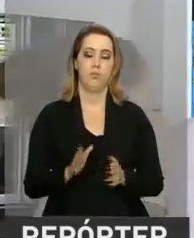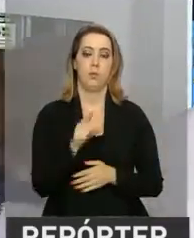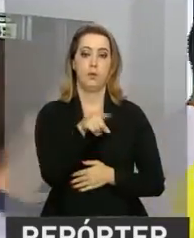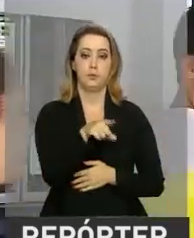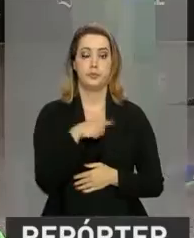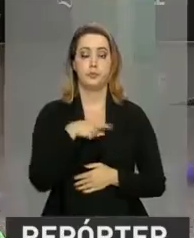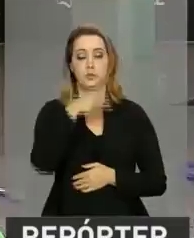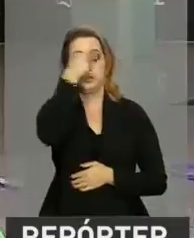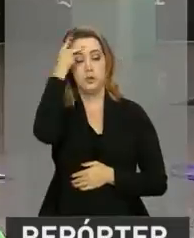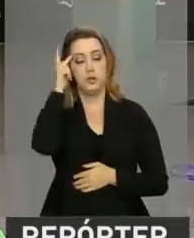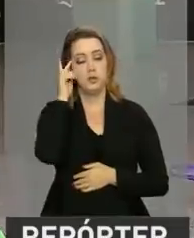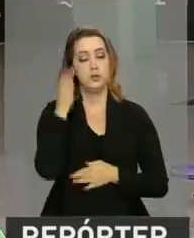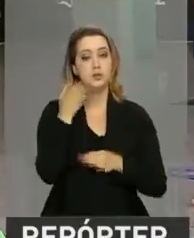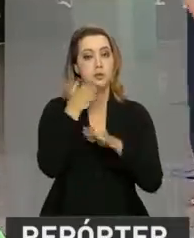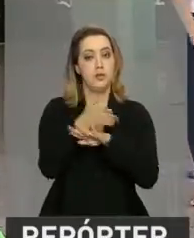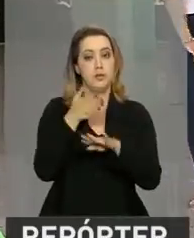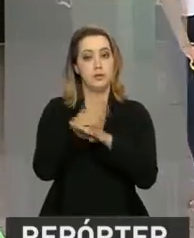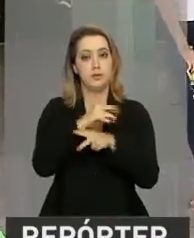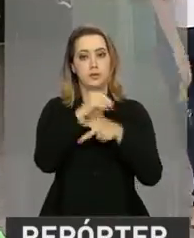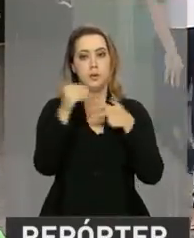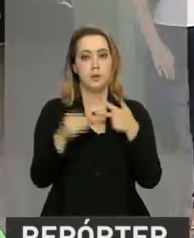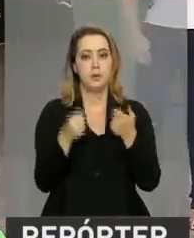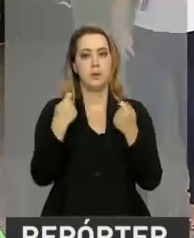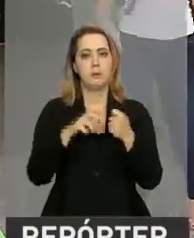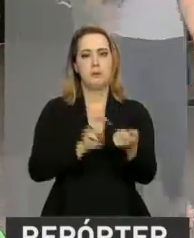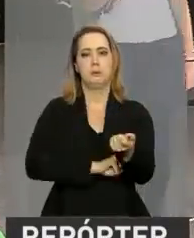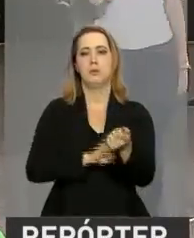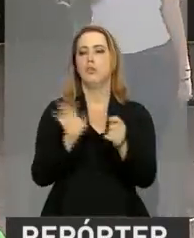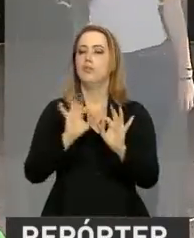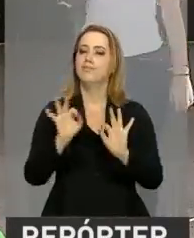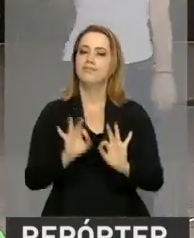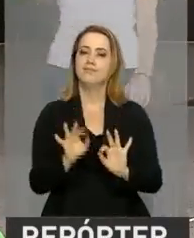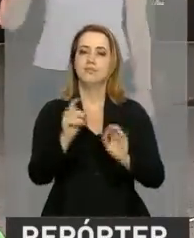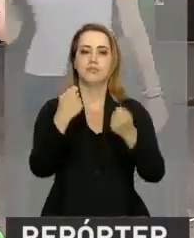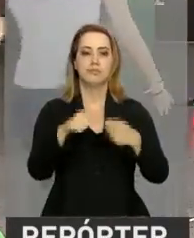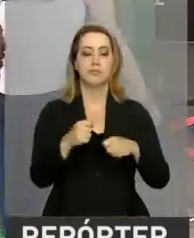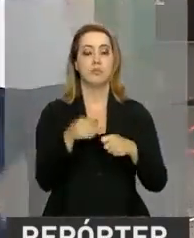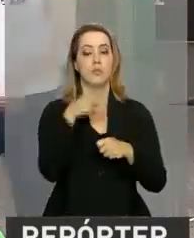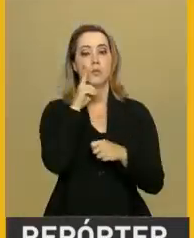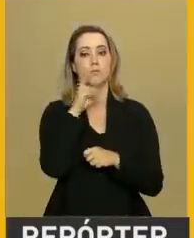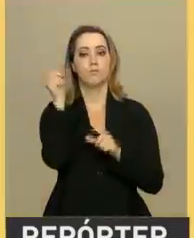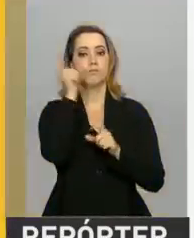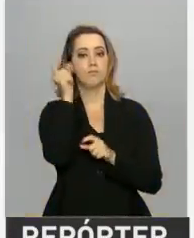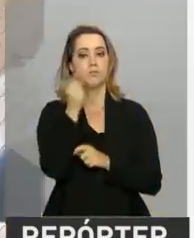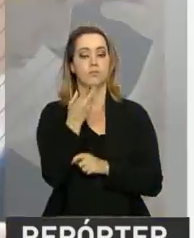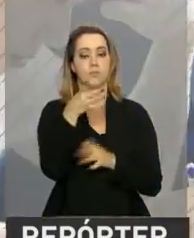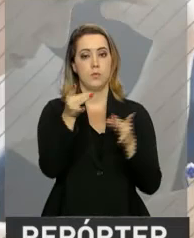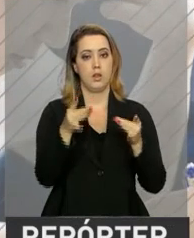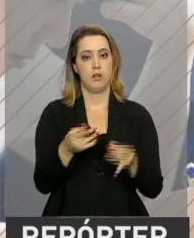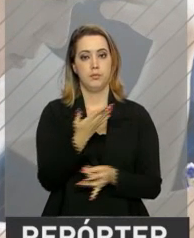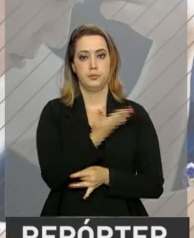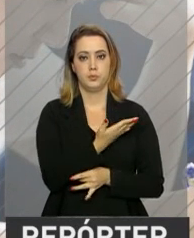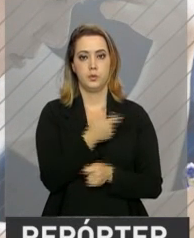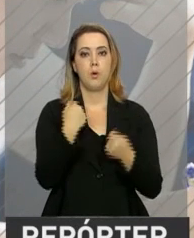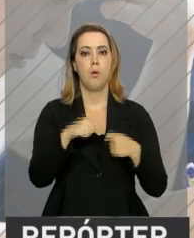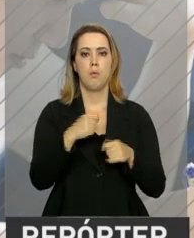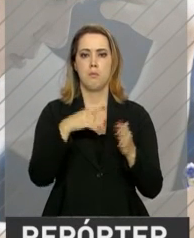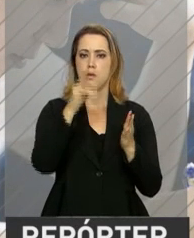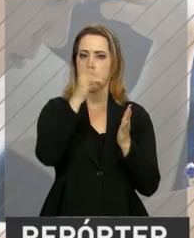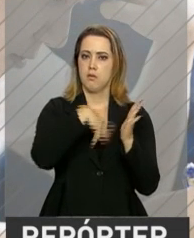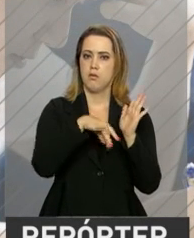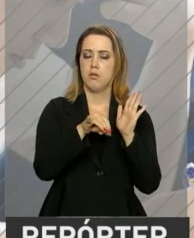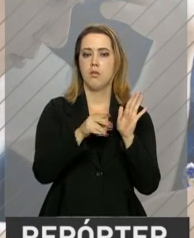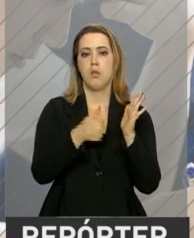do enem além de deixar o estresse de lado deve se atentar a alguns detalhes é necessário apresentar um documento